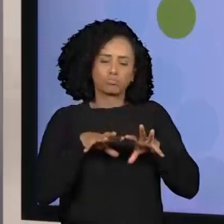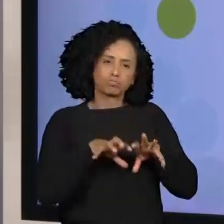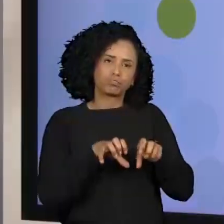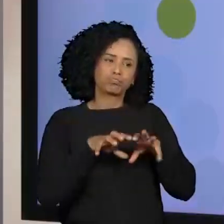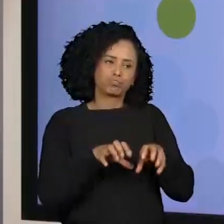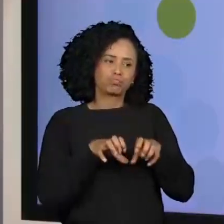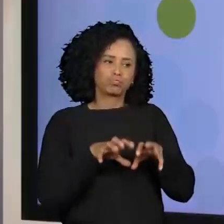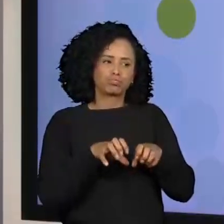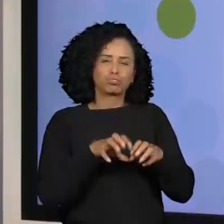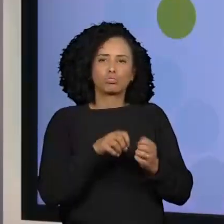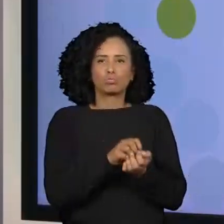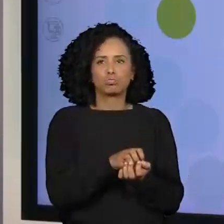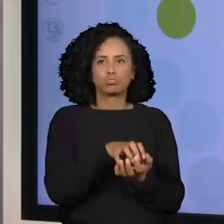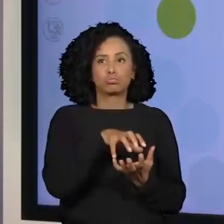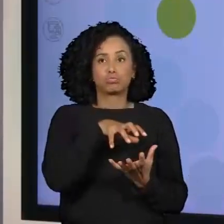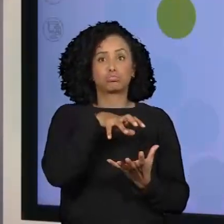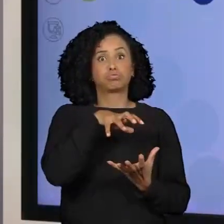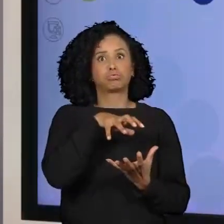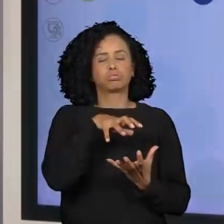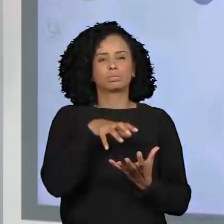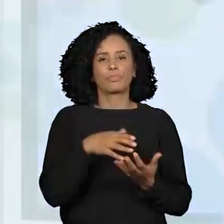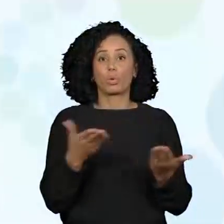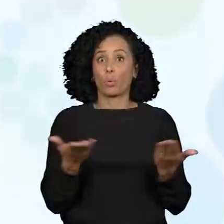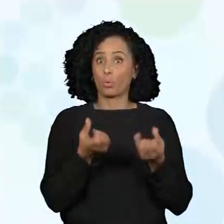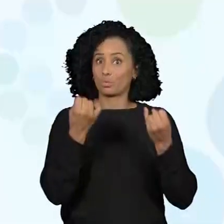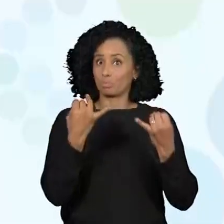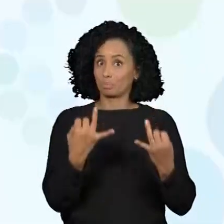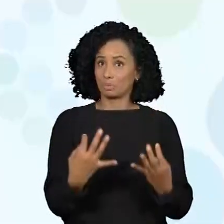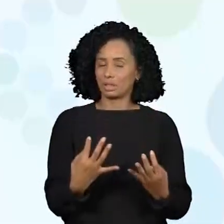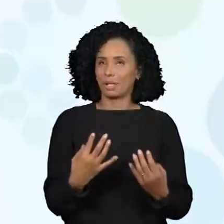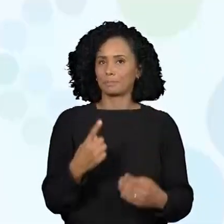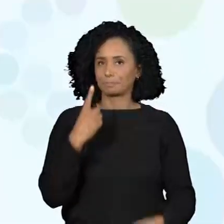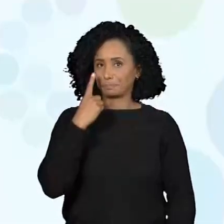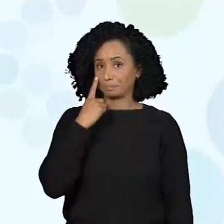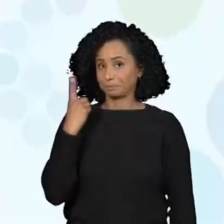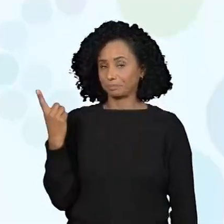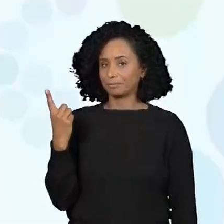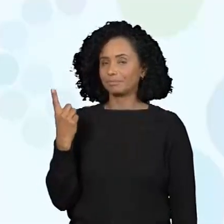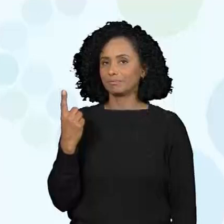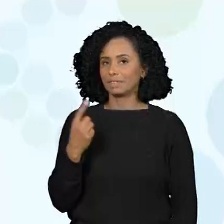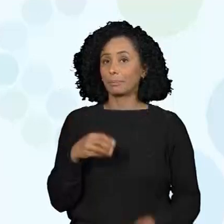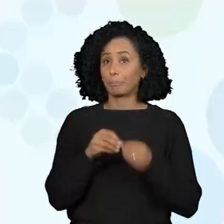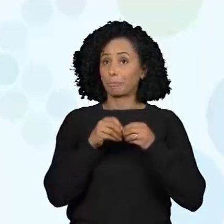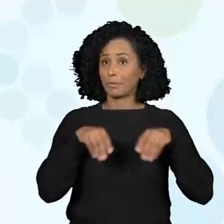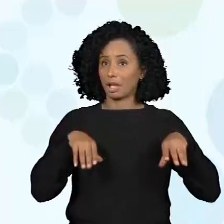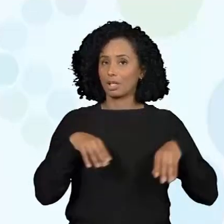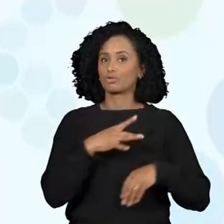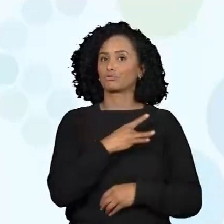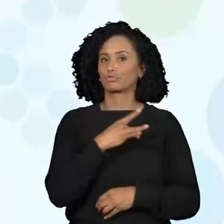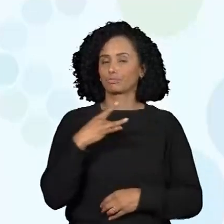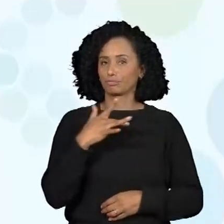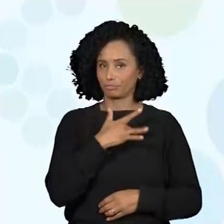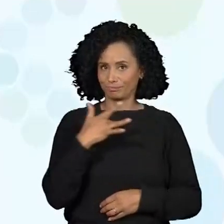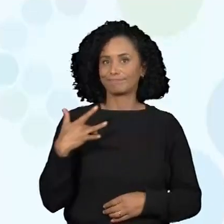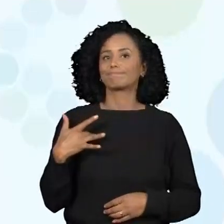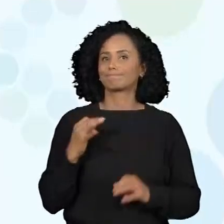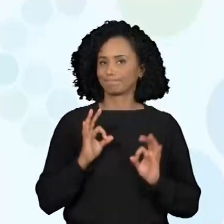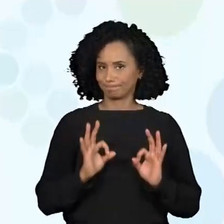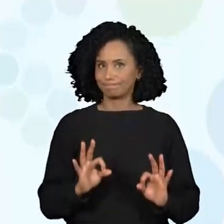falar sobre alguns micro-organismos que, olha só, fazem mal à nossa saúde. Então, o nome da aula de